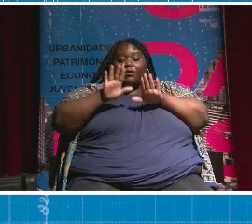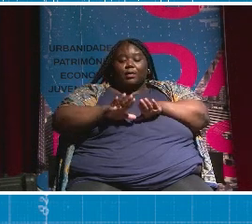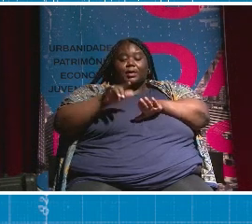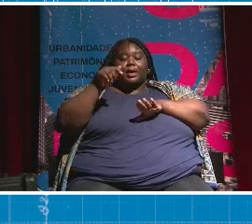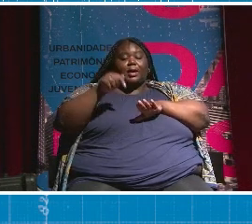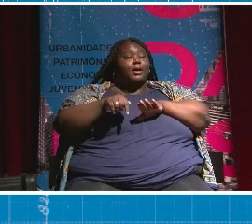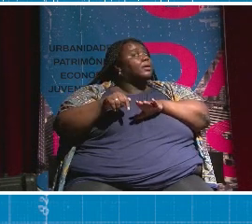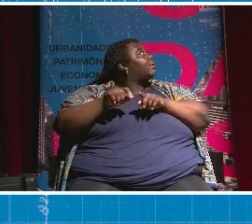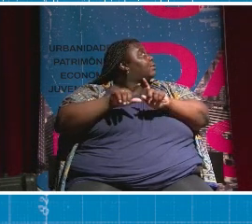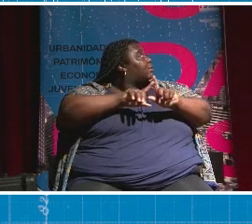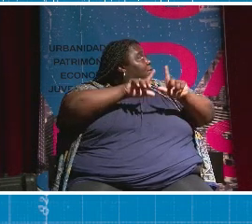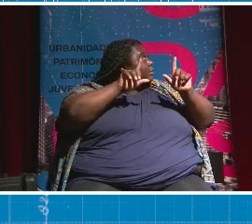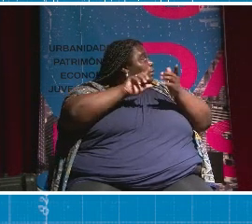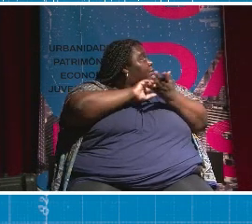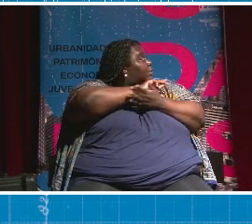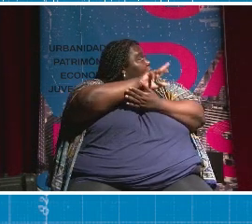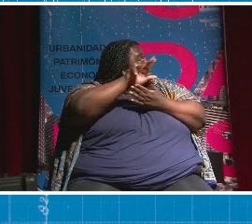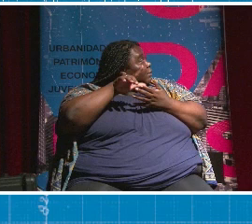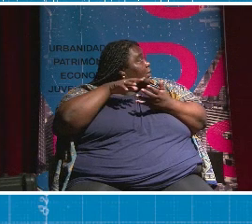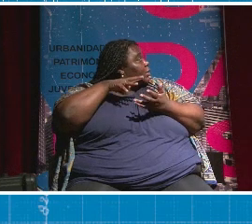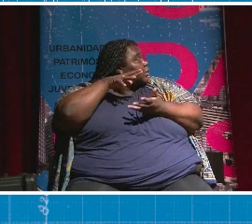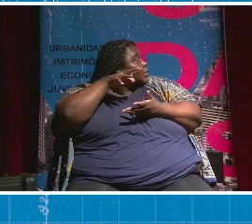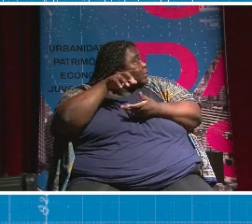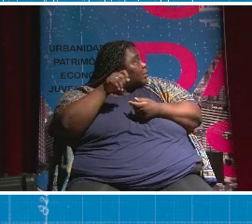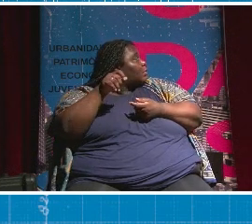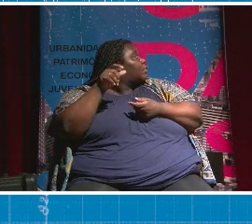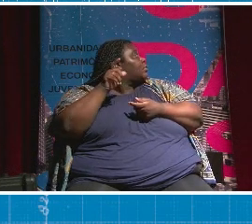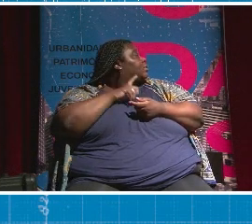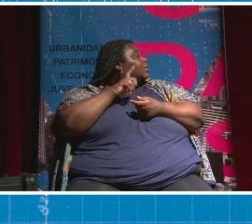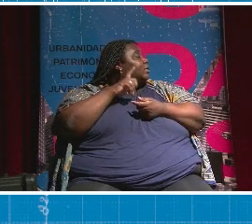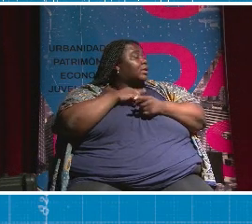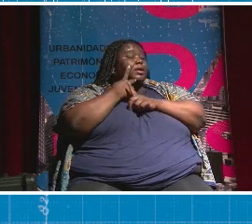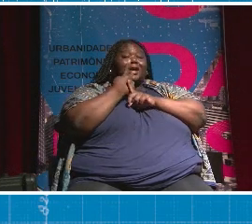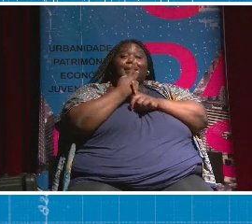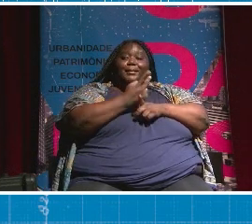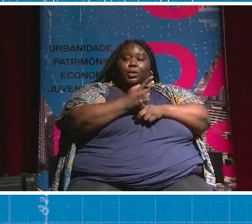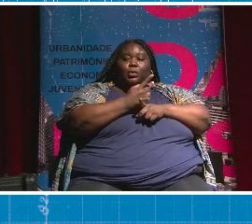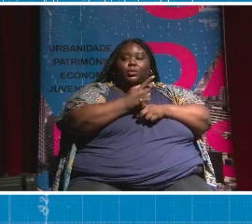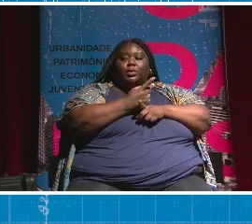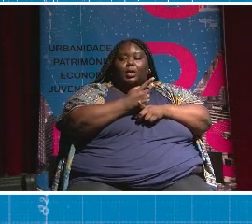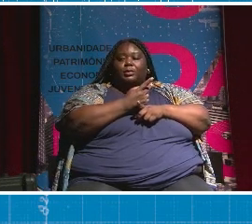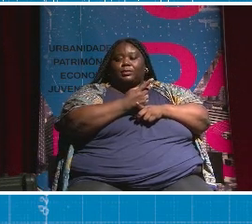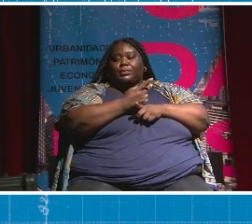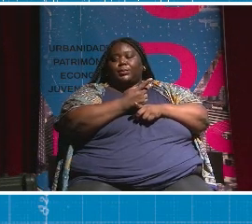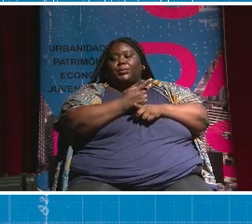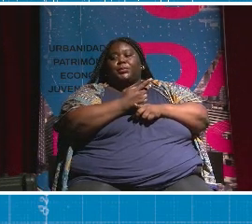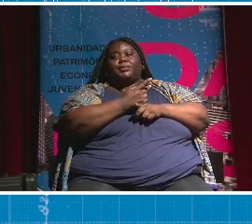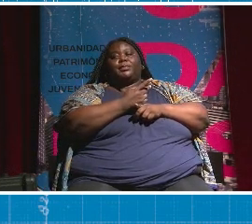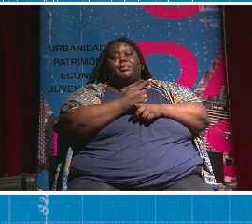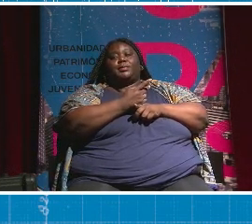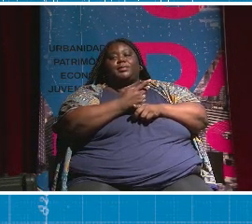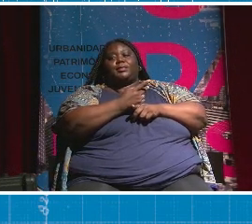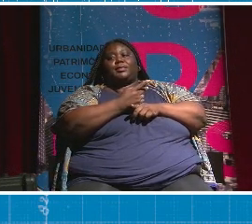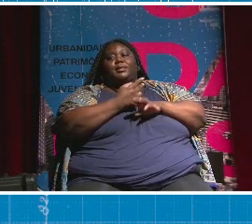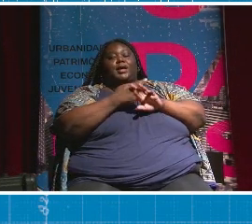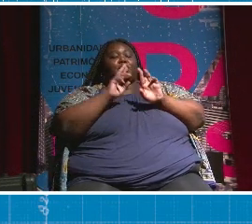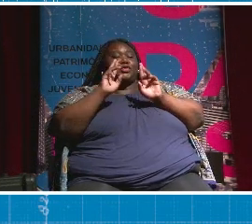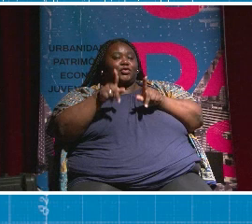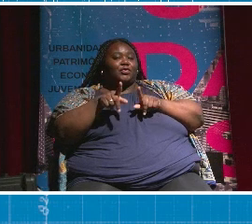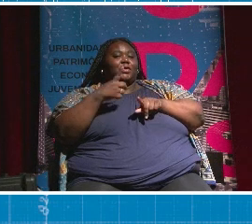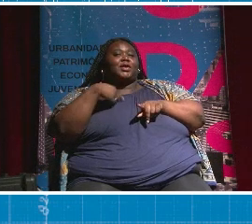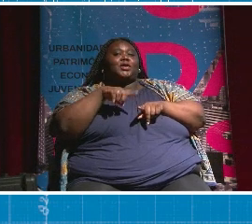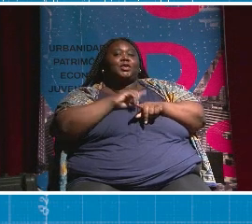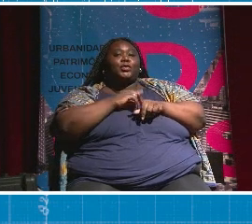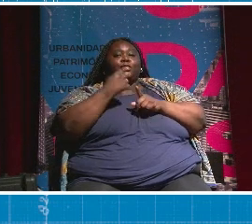em tela tem várias cidades no mundo que buscaram essa distinção, e o